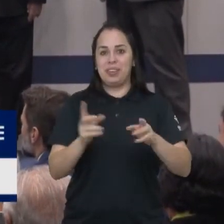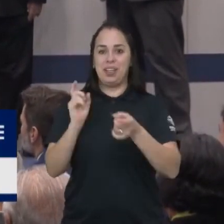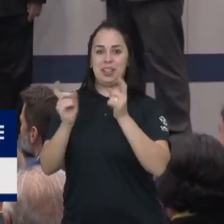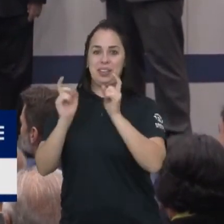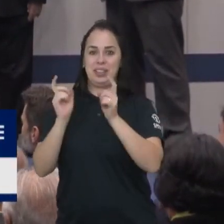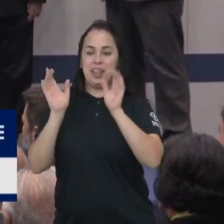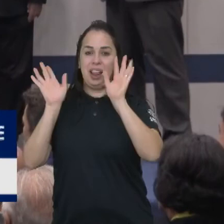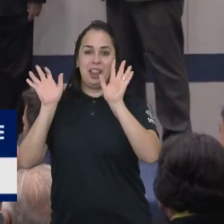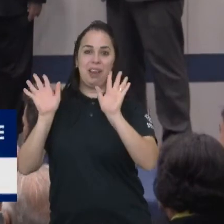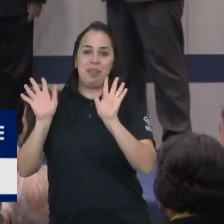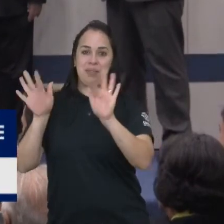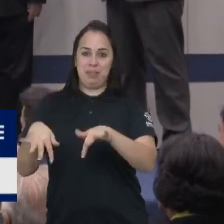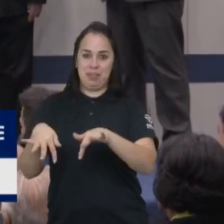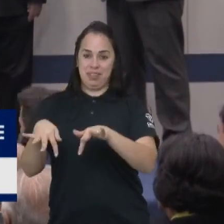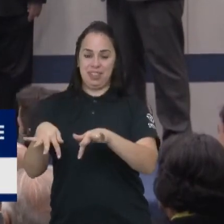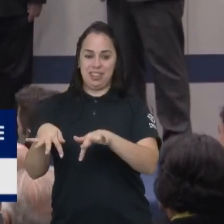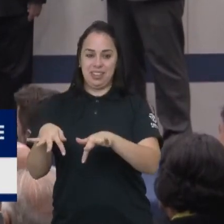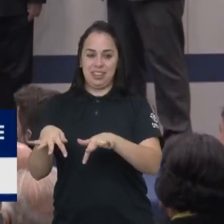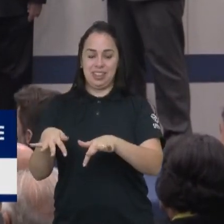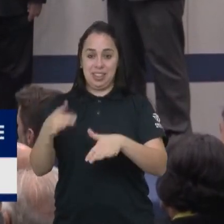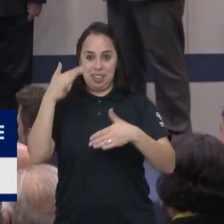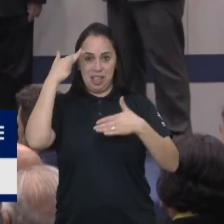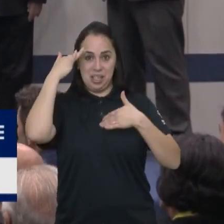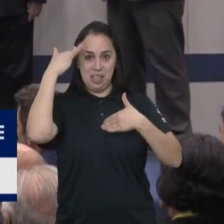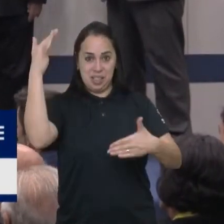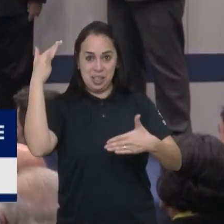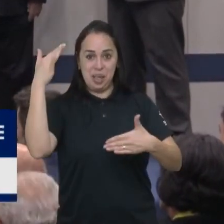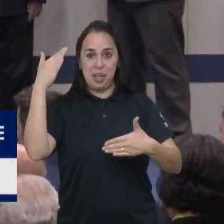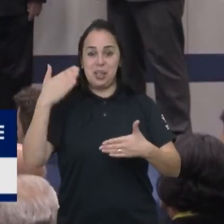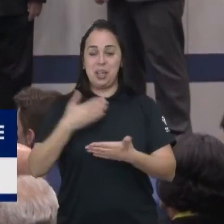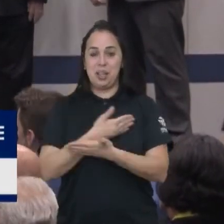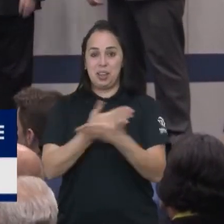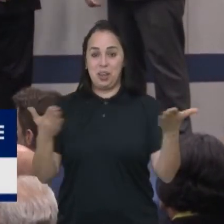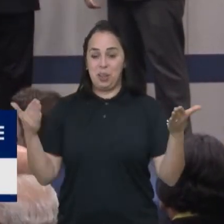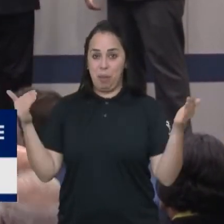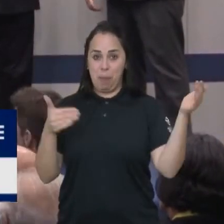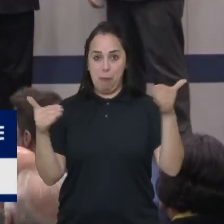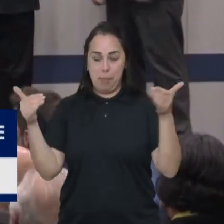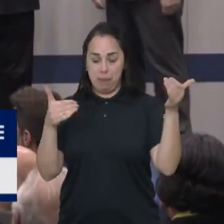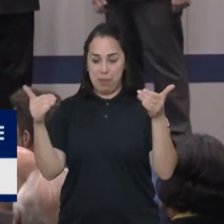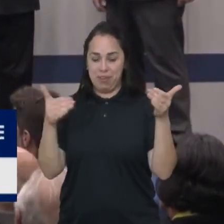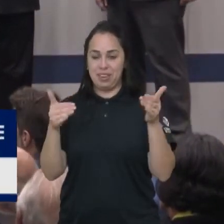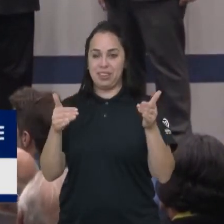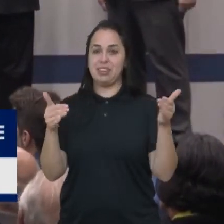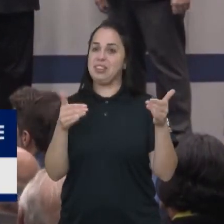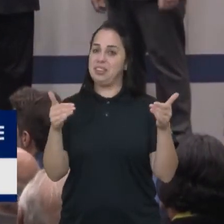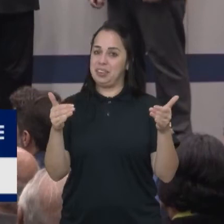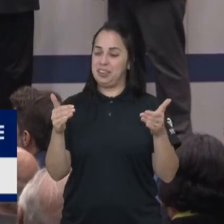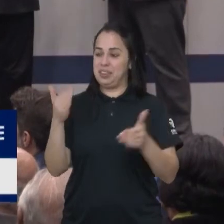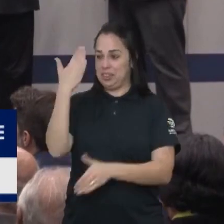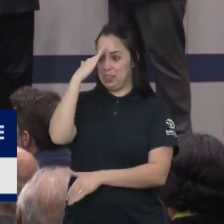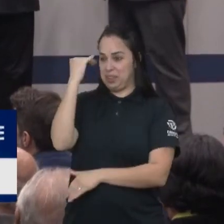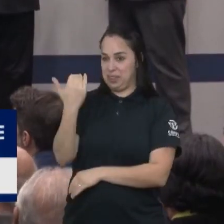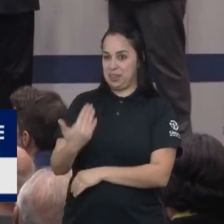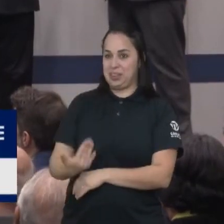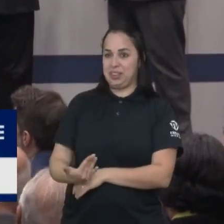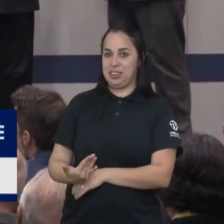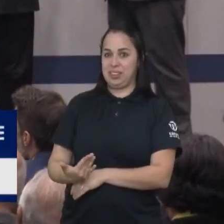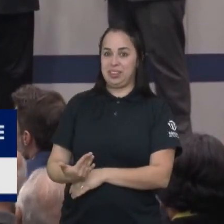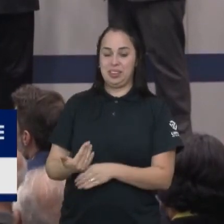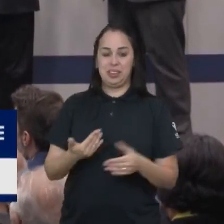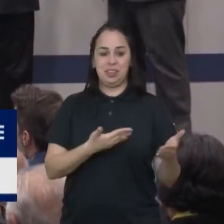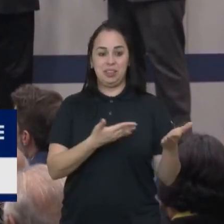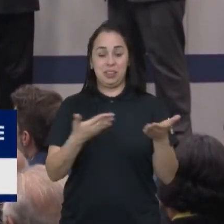esta solenidade. Agradecendo a participação de todos, e em nome do homenageado, convidamos